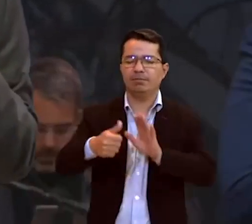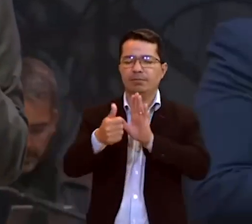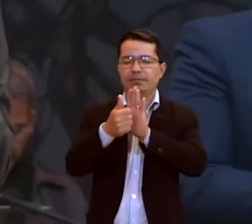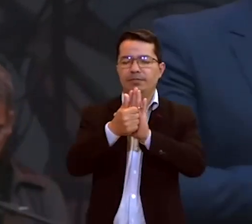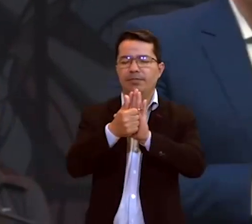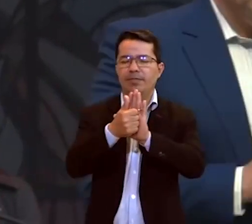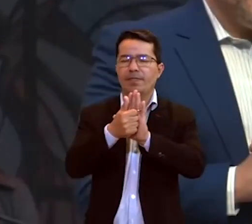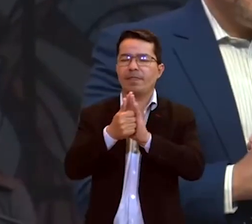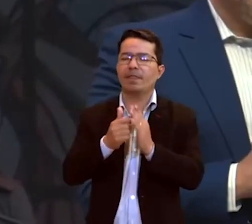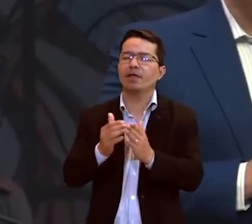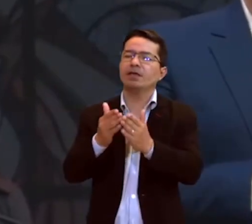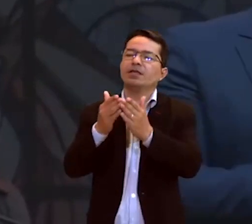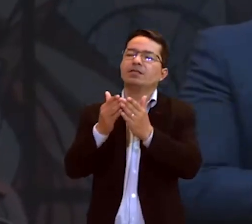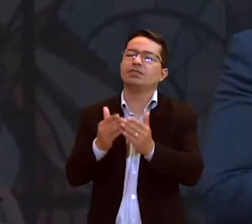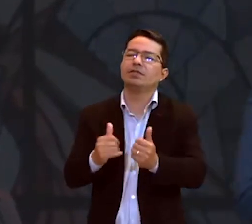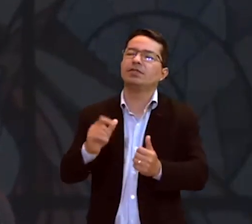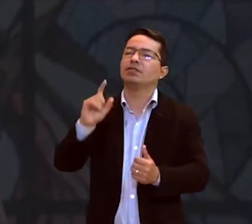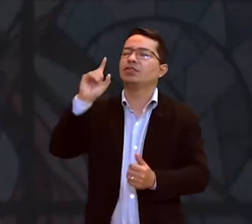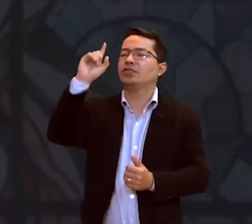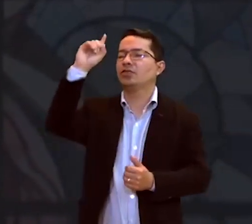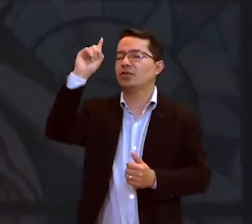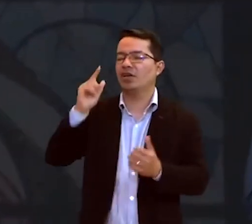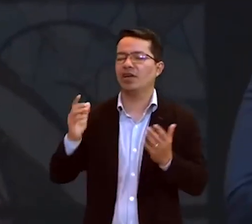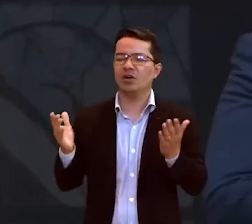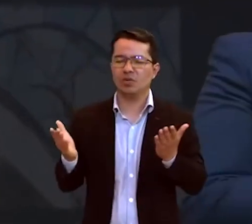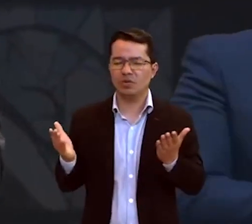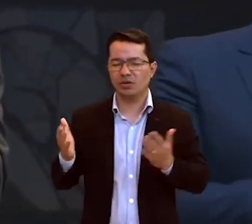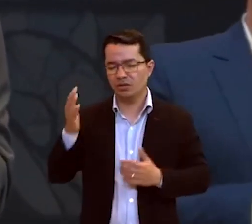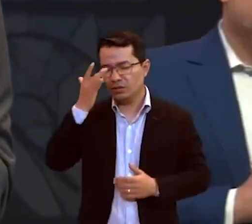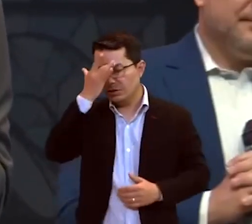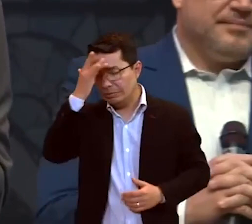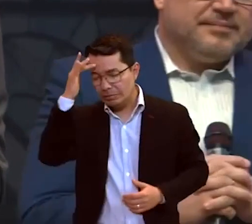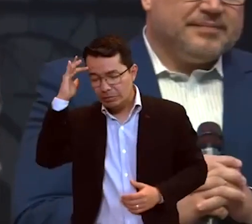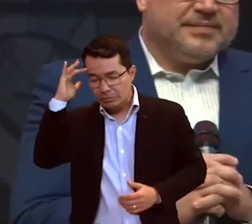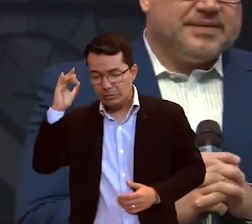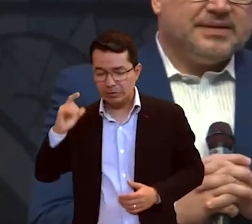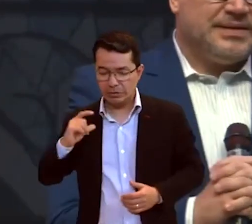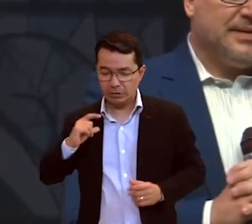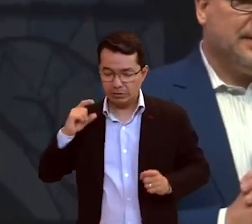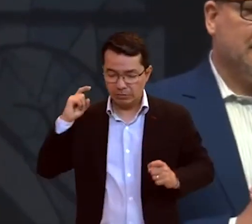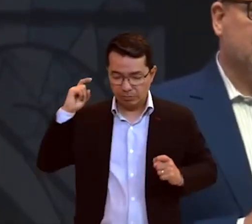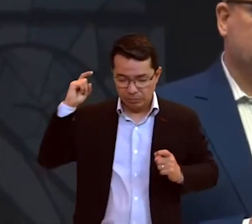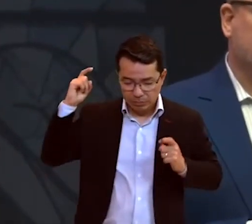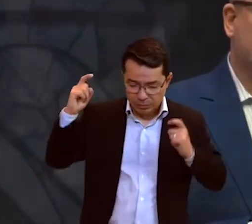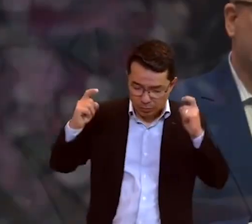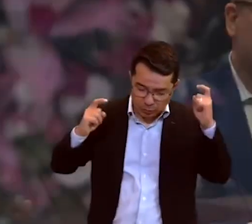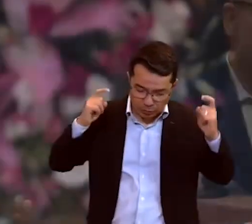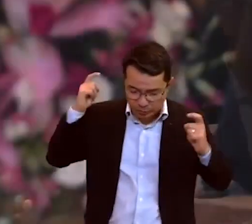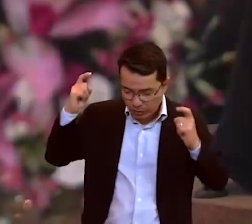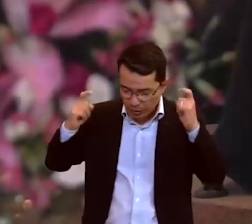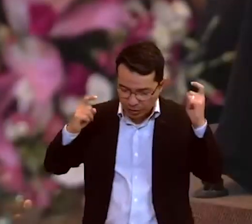Pai, nós queremos apresentar essas pessoas que estão passando por lutas, Pai, preocupações,